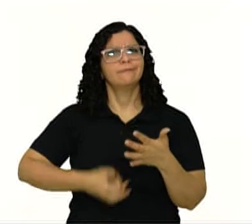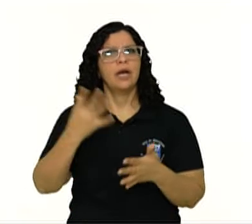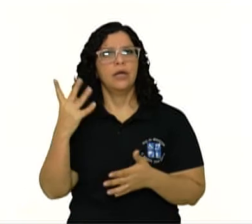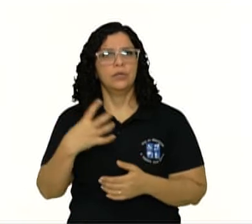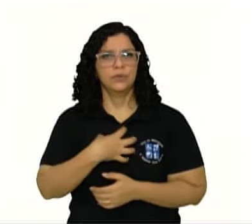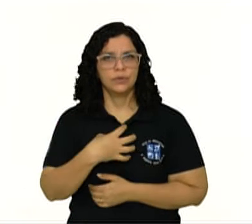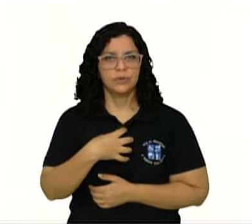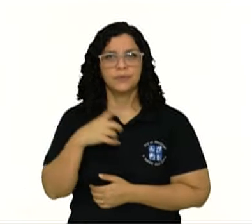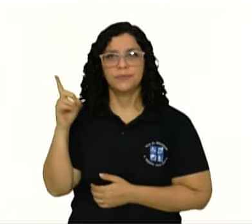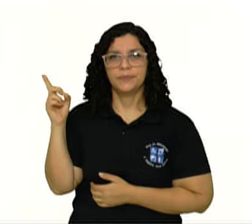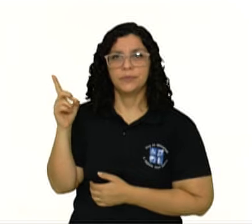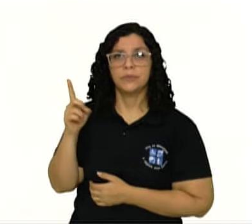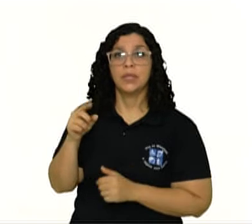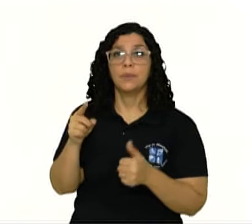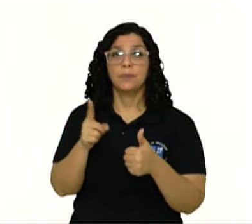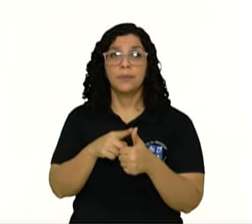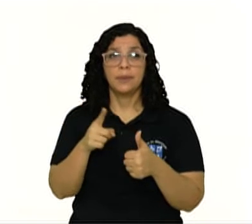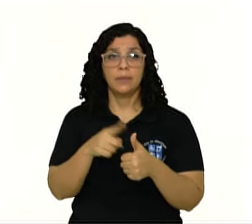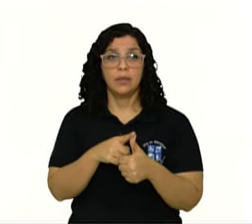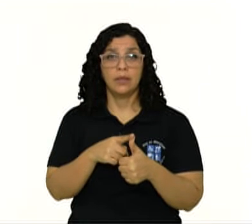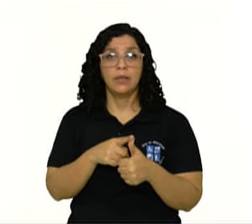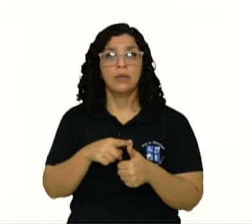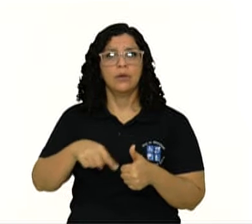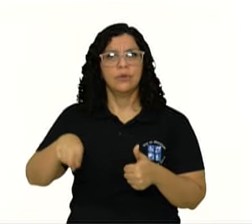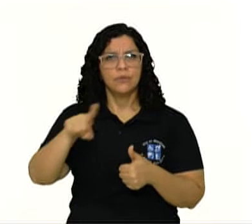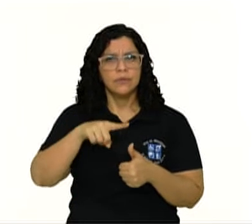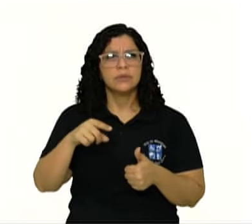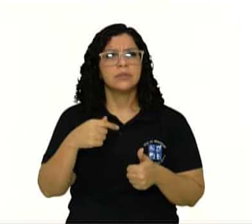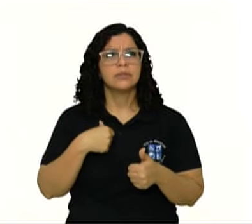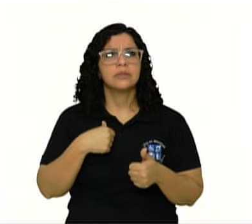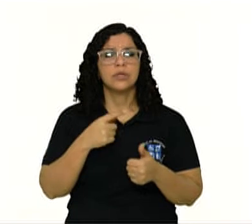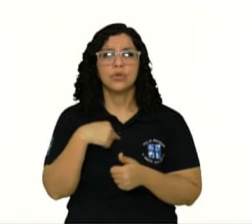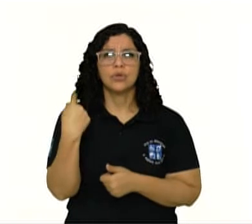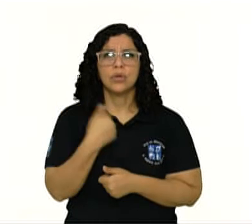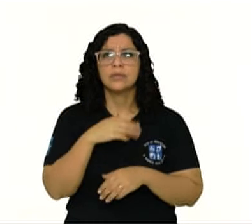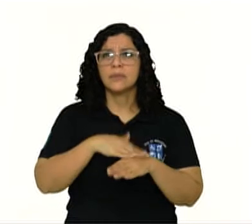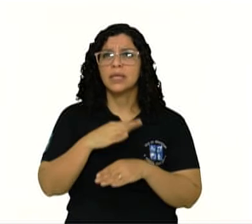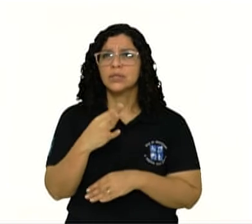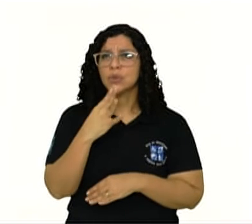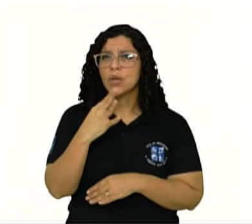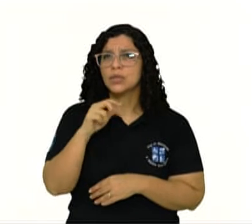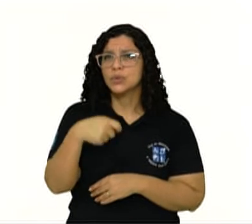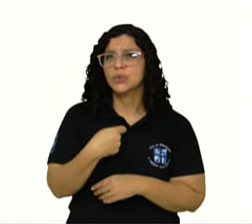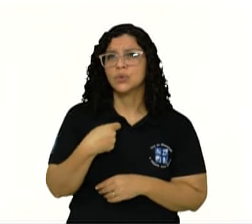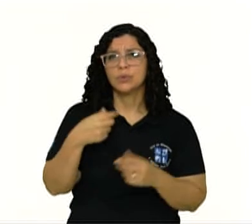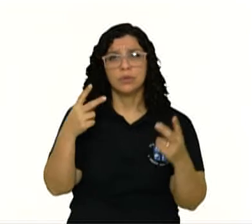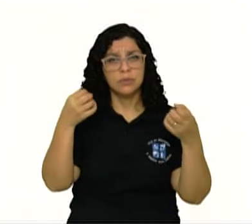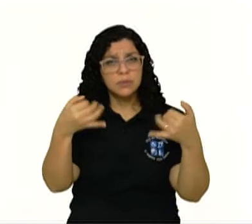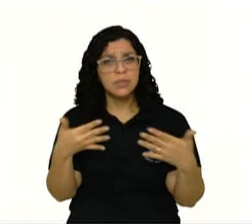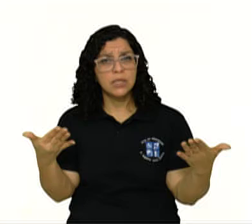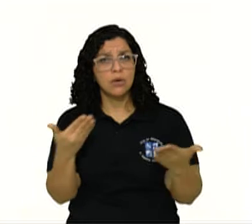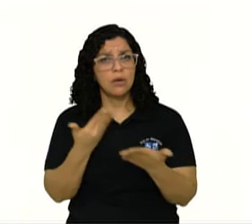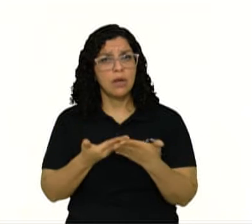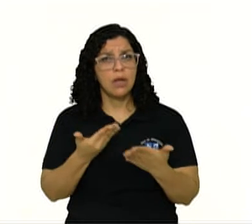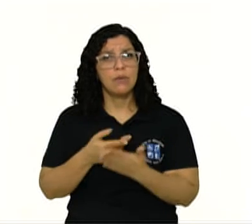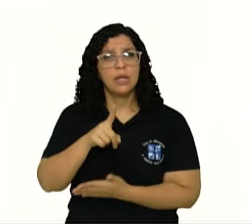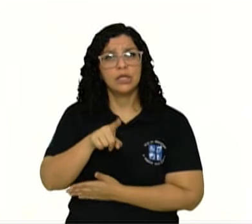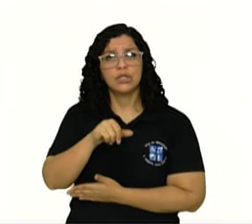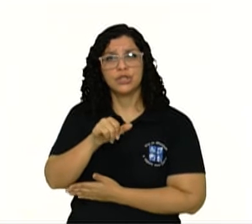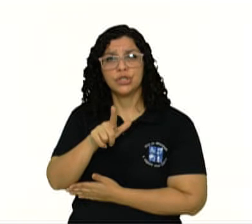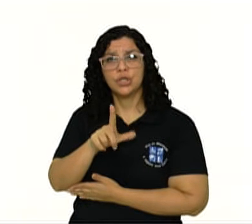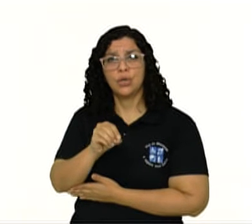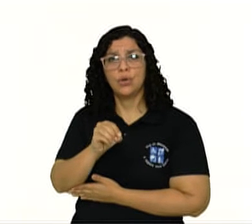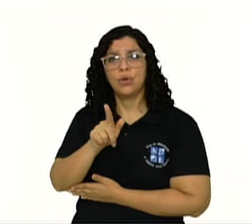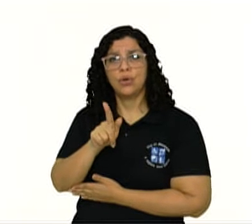formas, tá? Primeira, e talvez aqui que a gente mais falou nas nossas aulas, foi